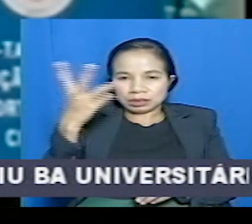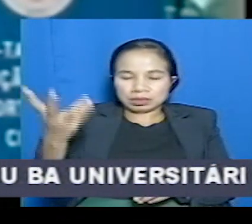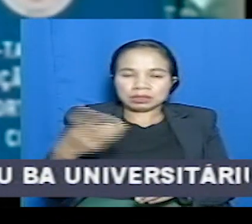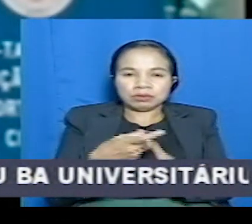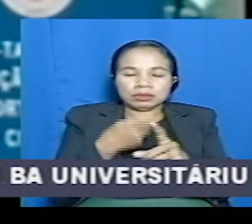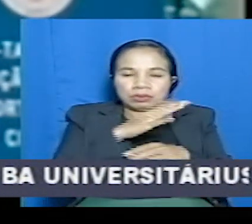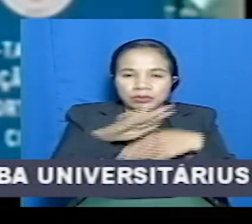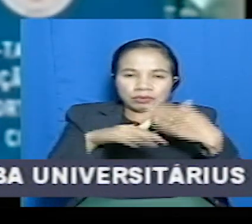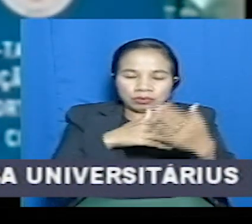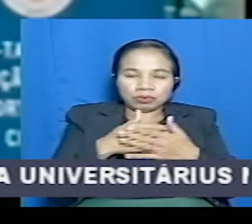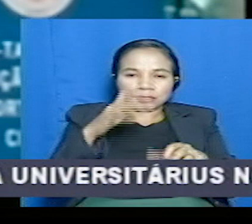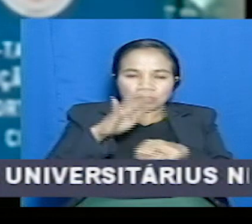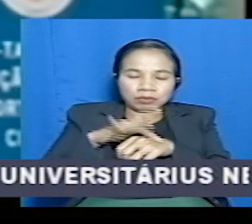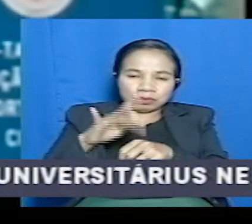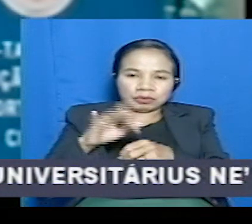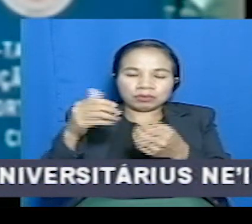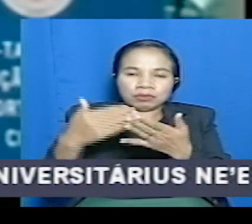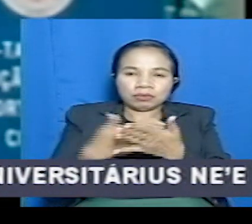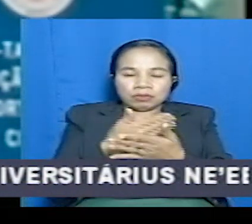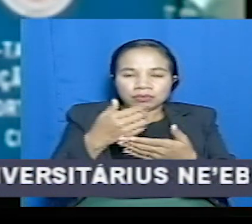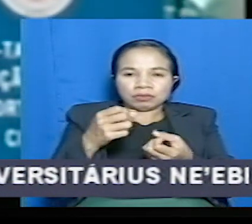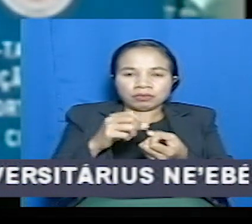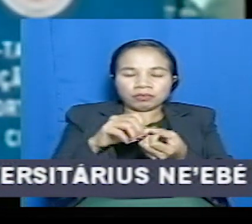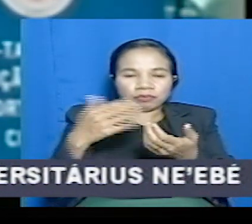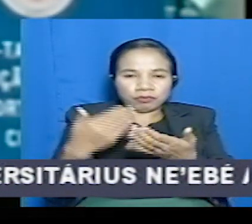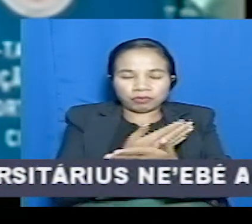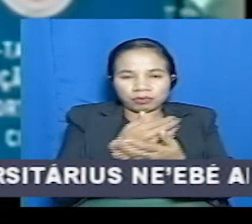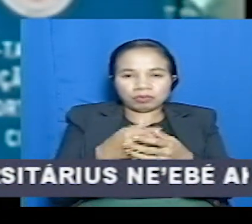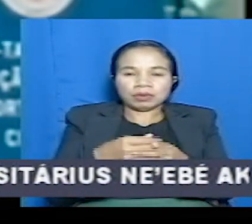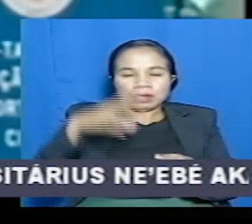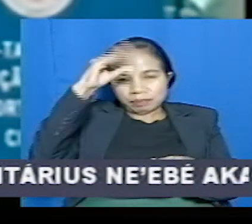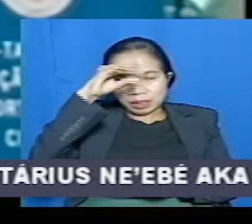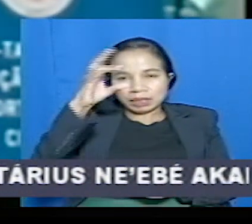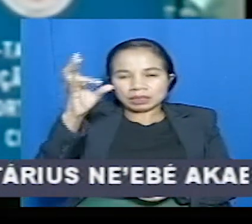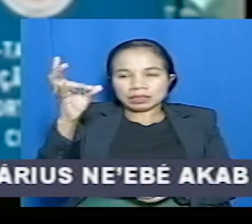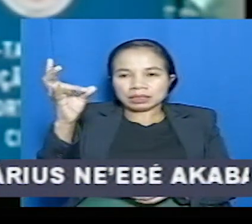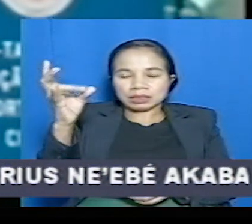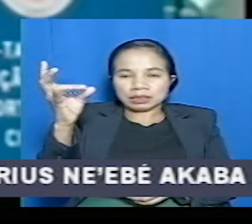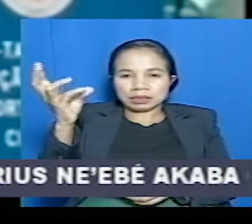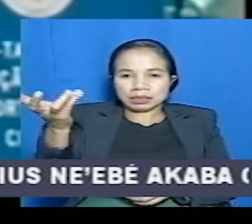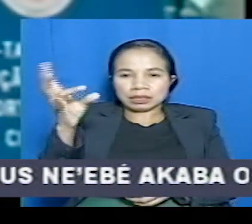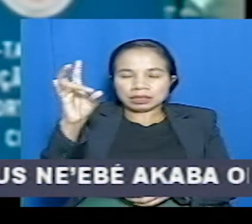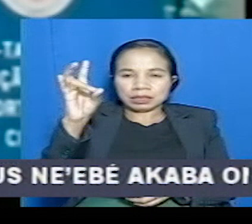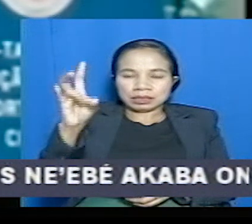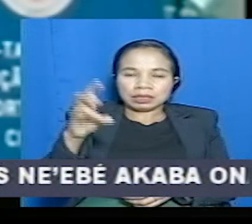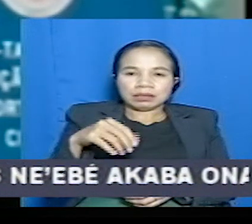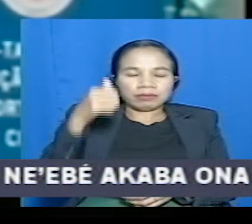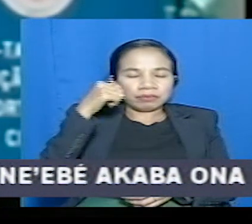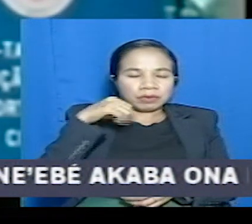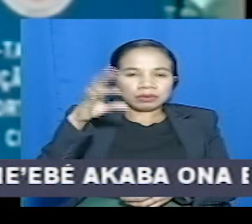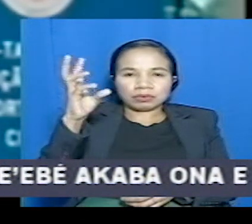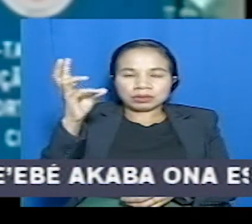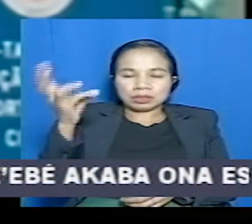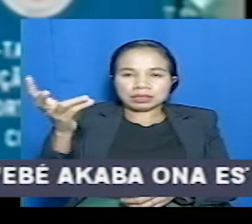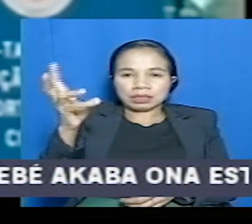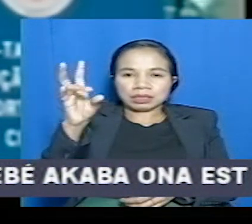Cusi total caso detectado foi e Mane 67, no Feto 66.